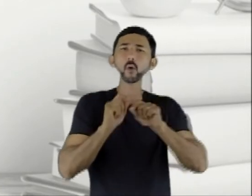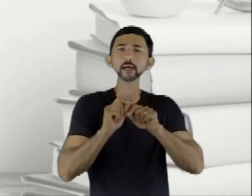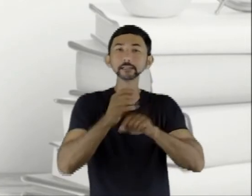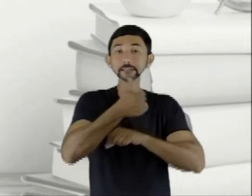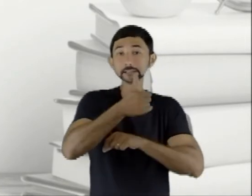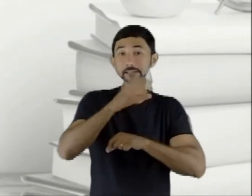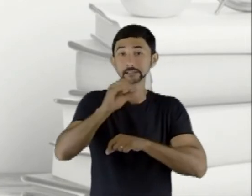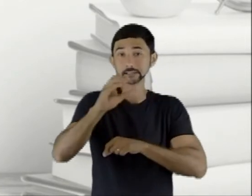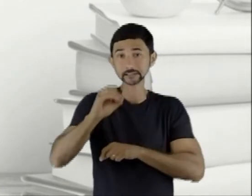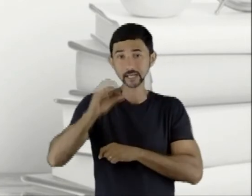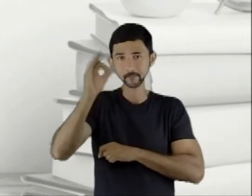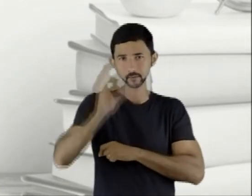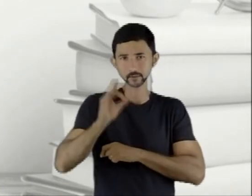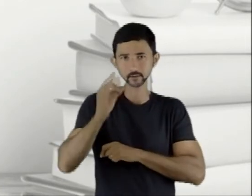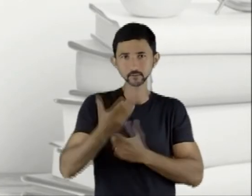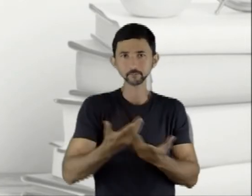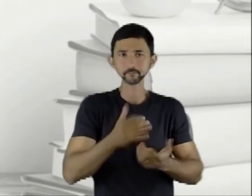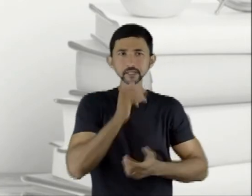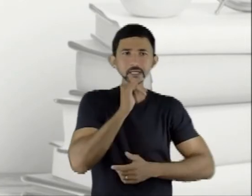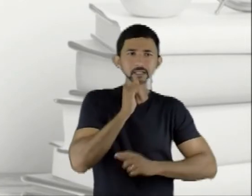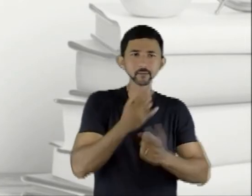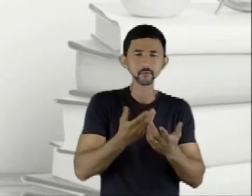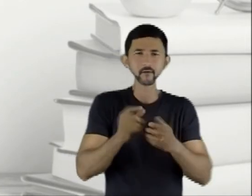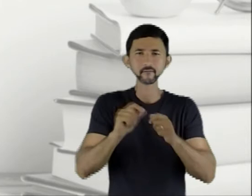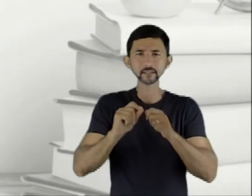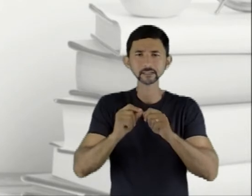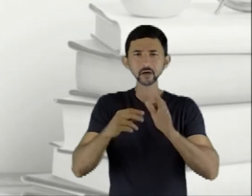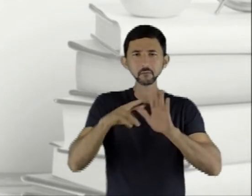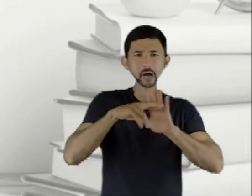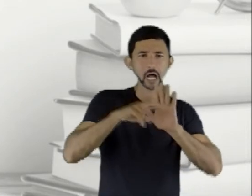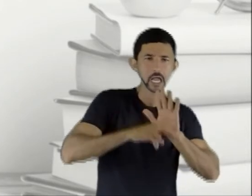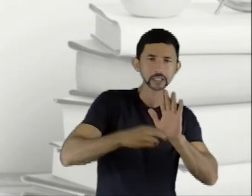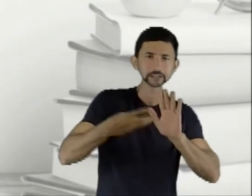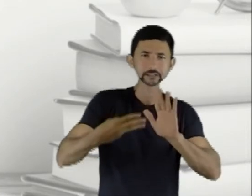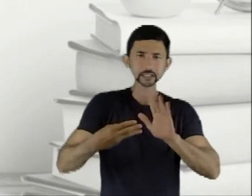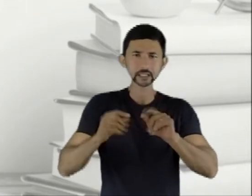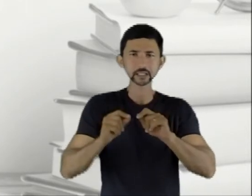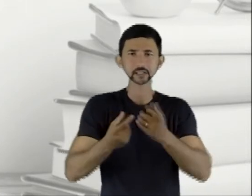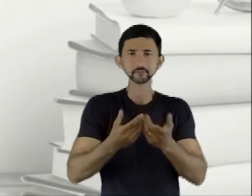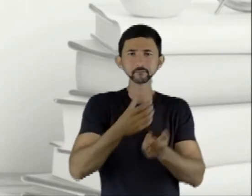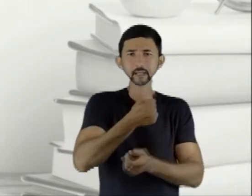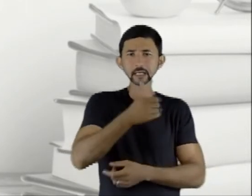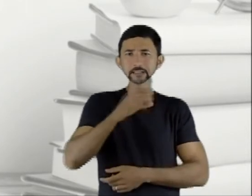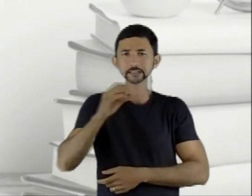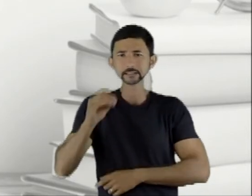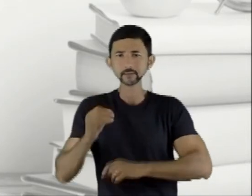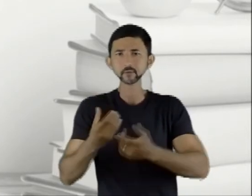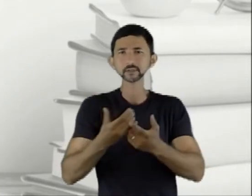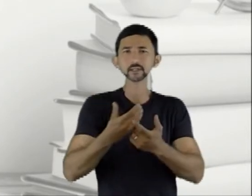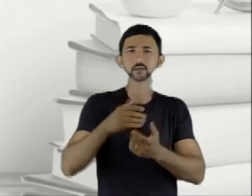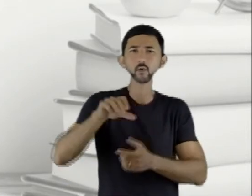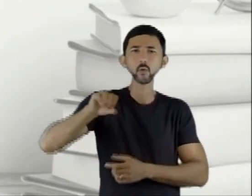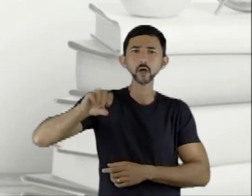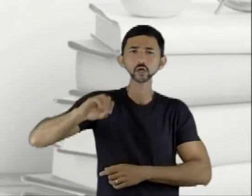100%. Aí você pode fazer uma regrinha de 3, certo? 100% equivale a 90